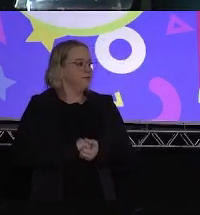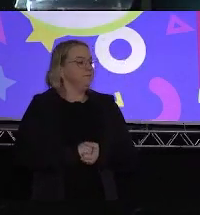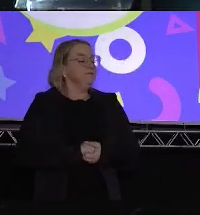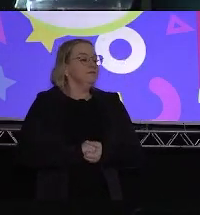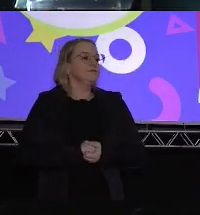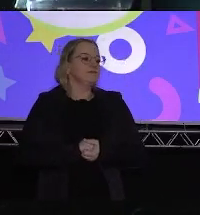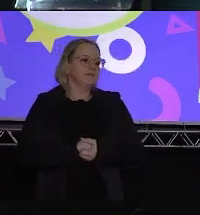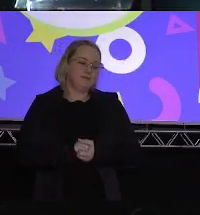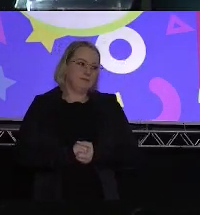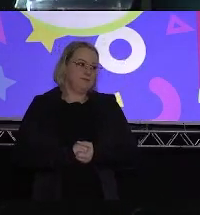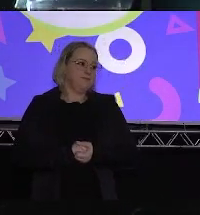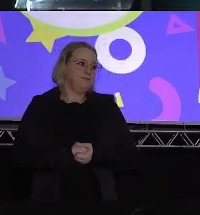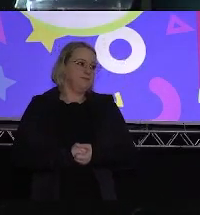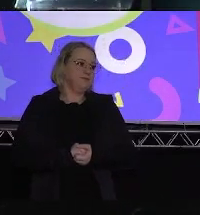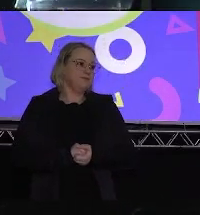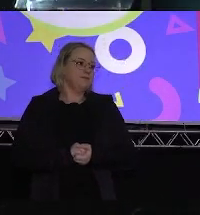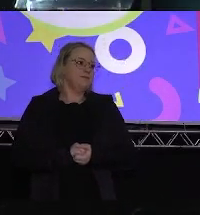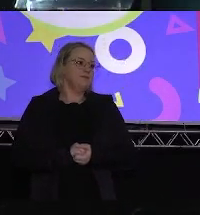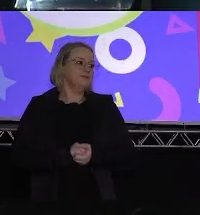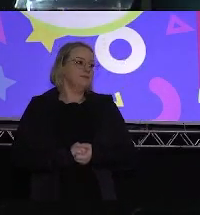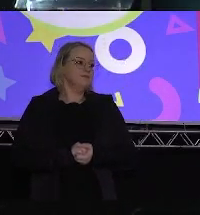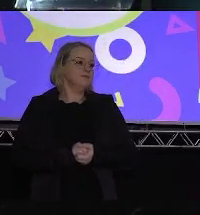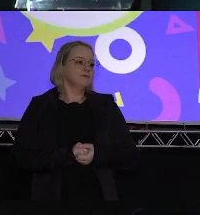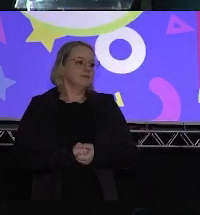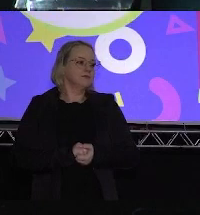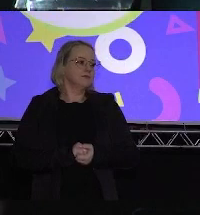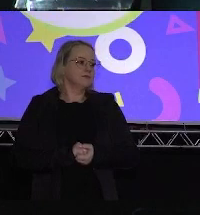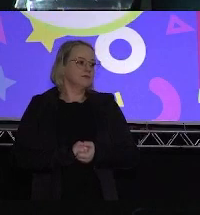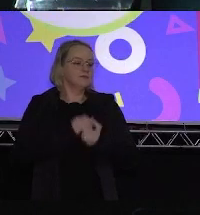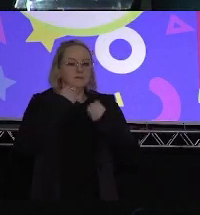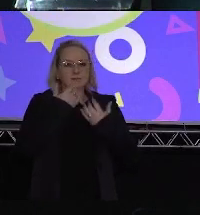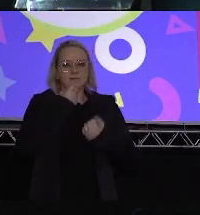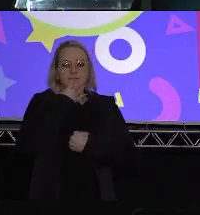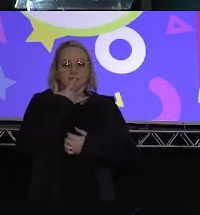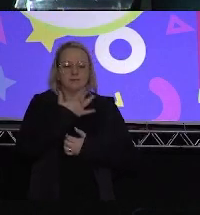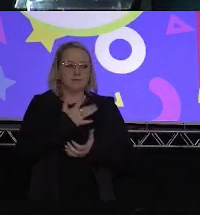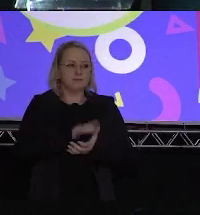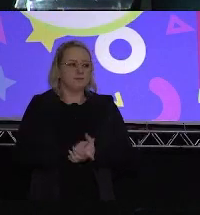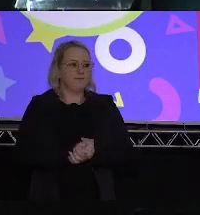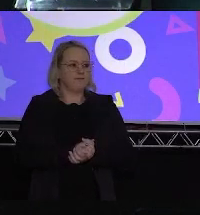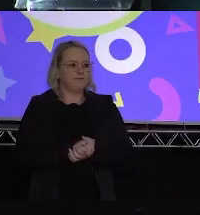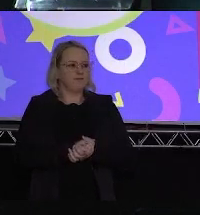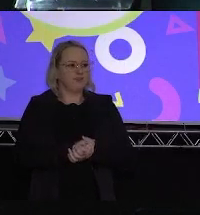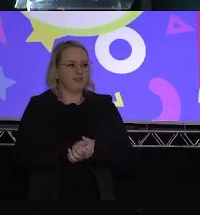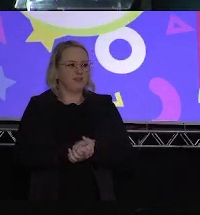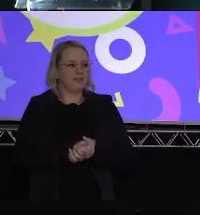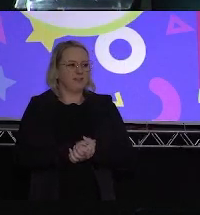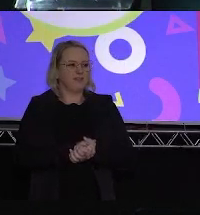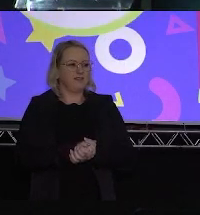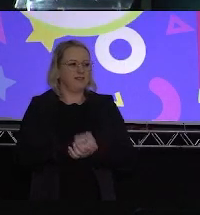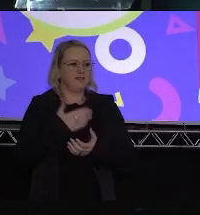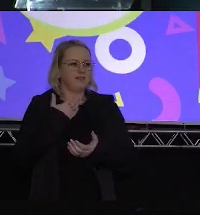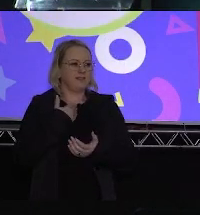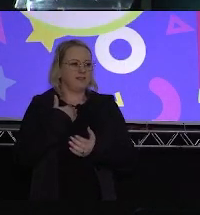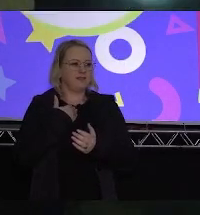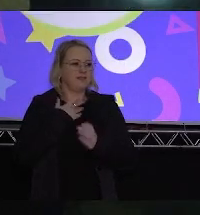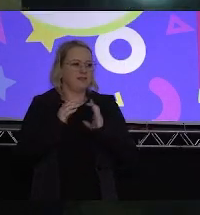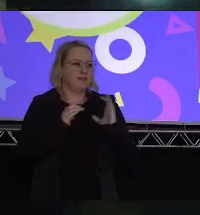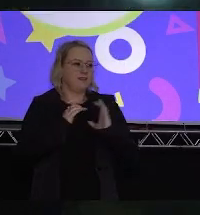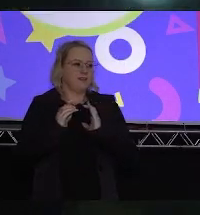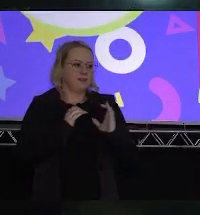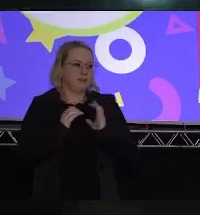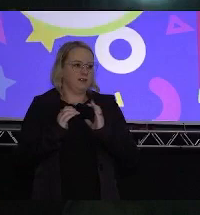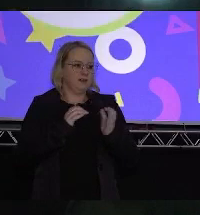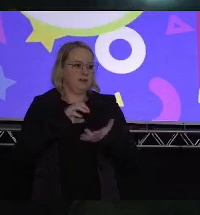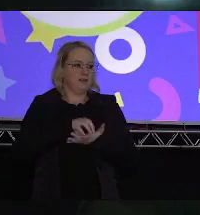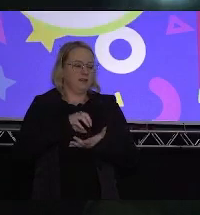quer? Colega da pergunta. Oi. Tudo bem? Boa tarde. Tudo bem, boa tarde. Eu sou da Anima Educação, né? E